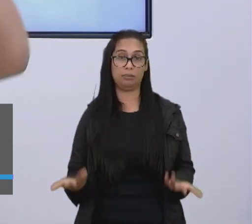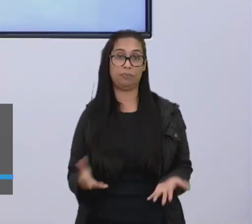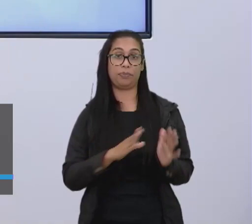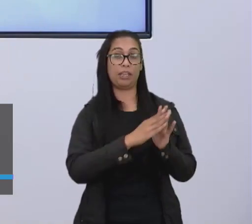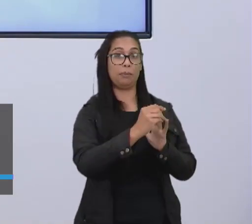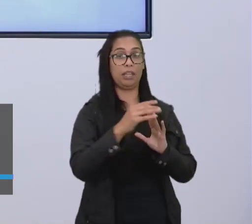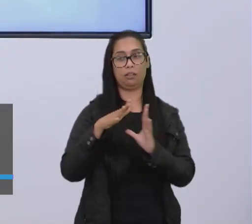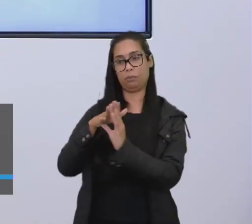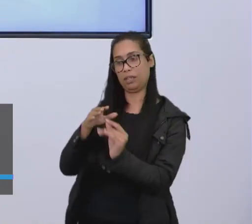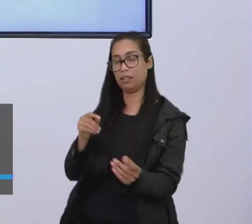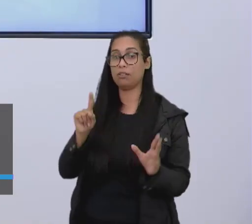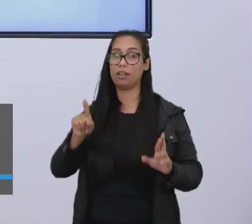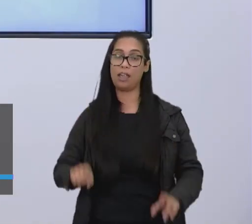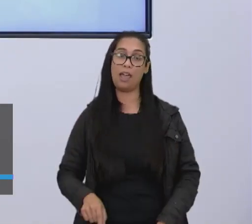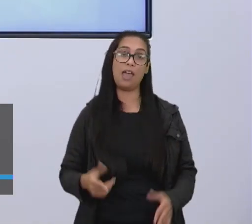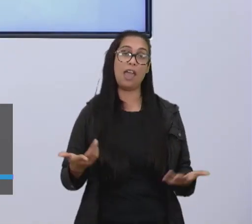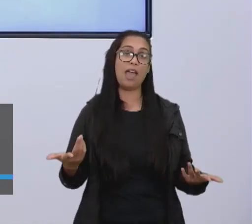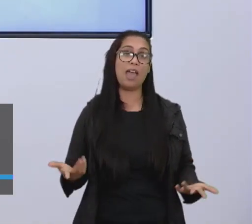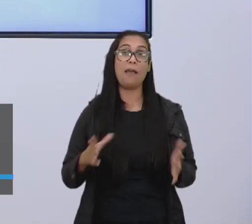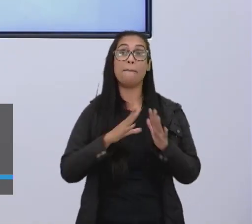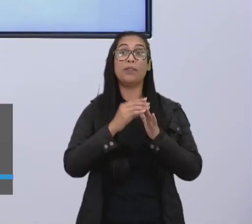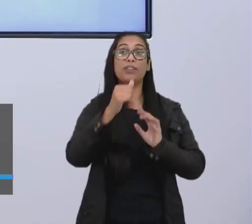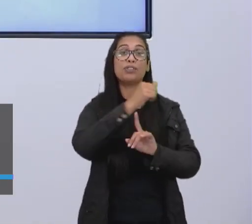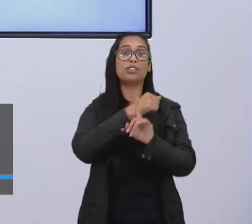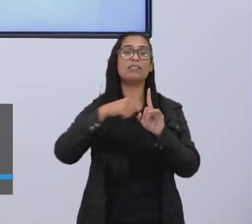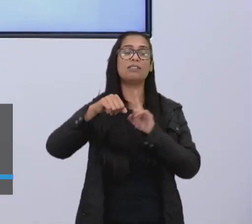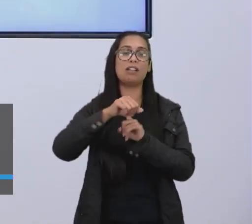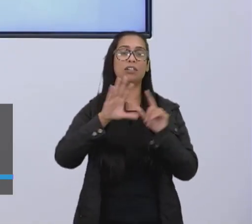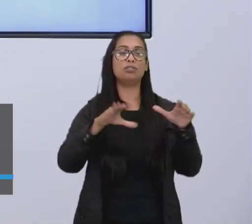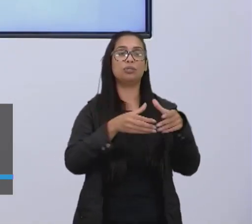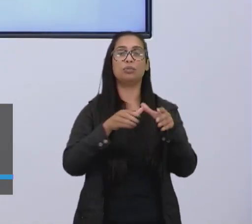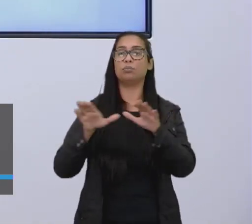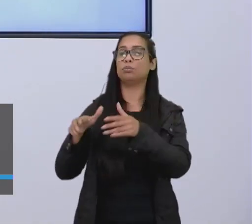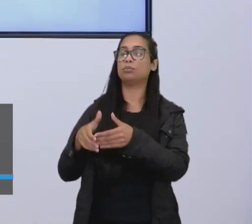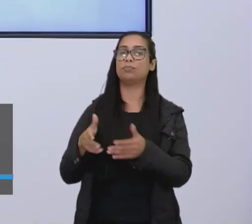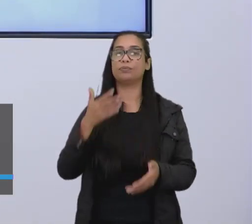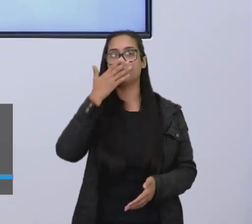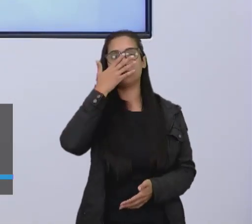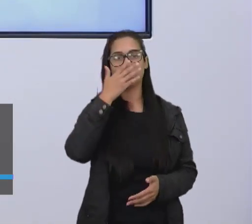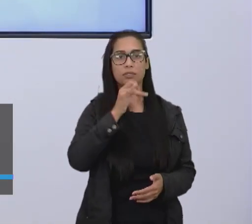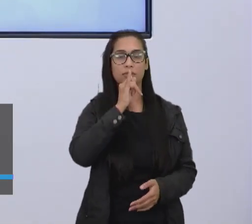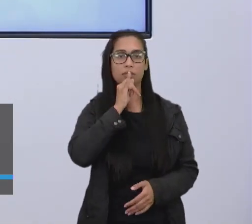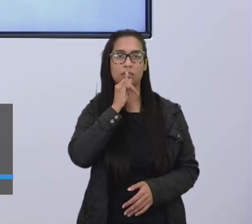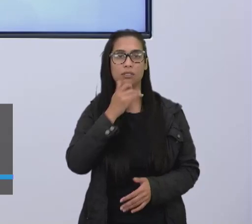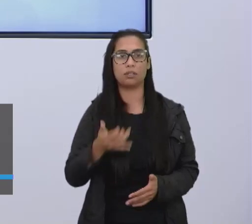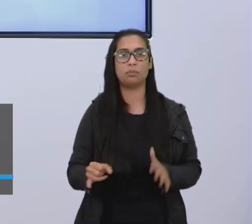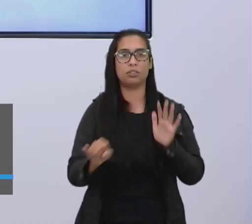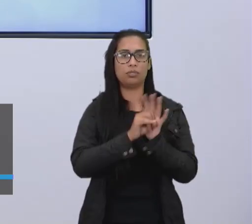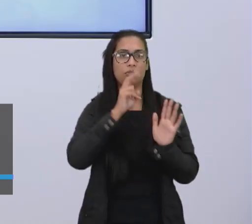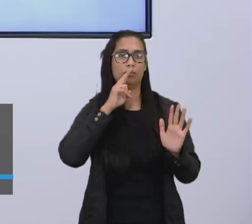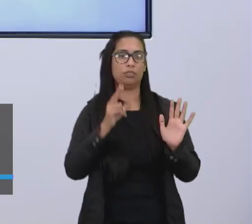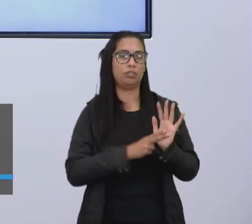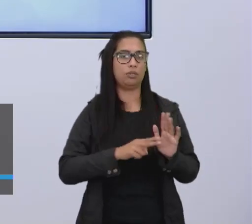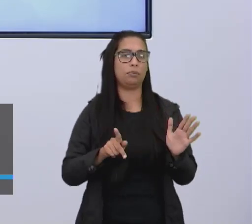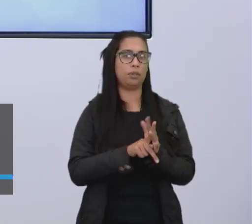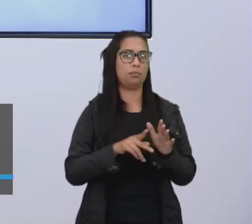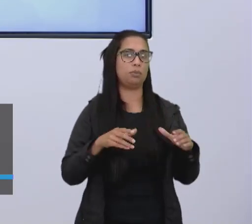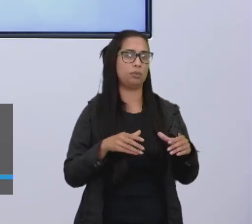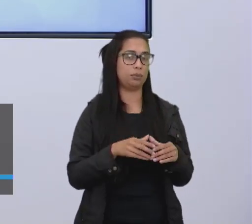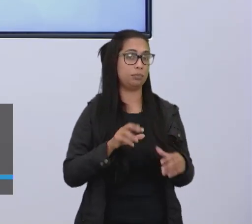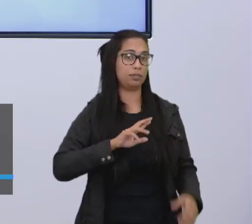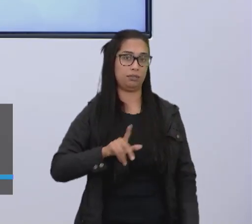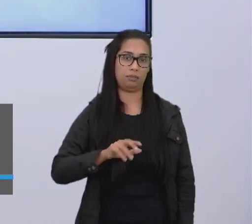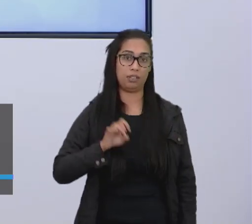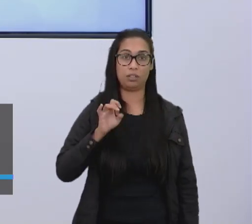estereótipos não é só a questão de uma definição de grupo, de você falar assim, eu estou me identificando enquanto parte de um grupo,